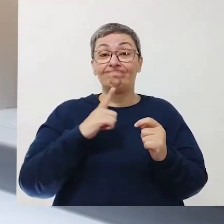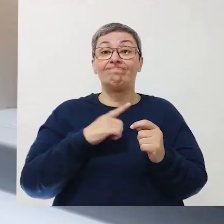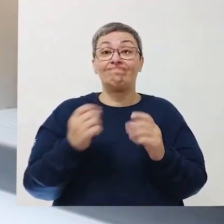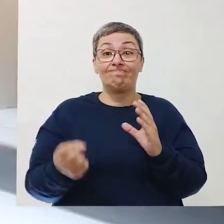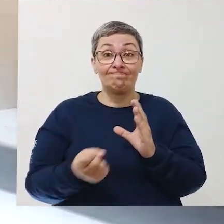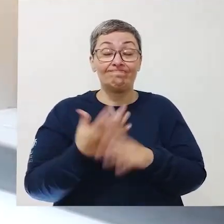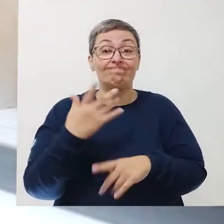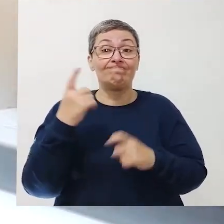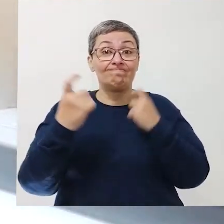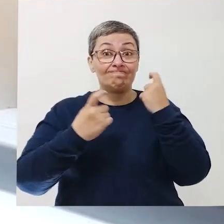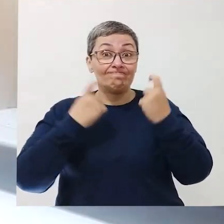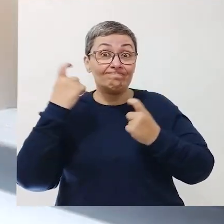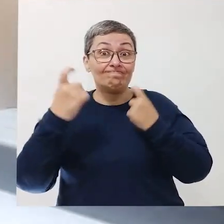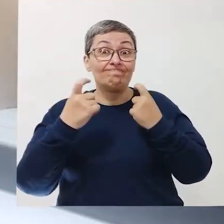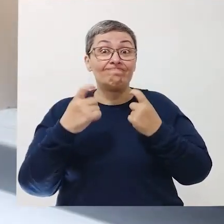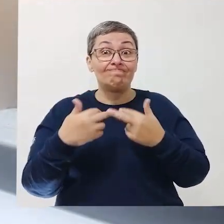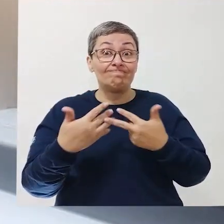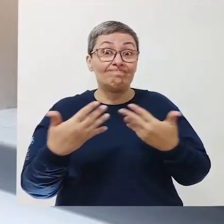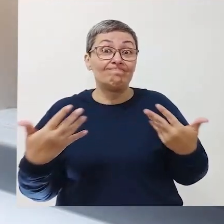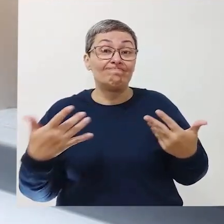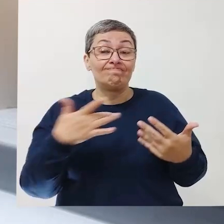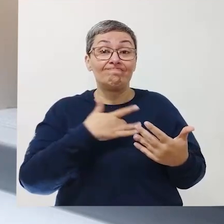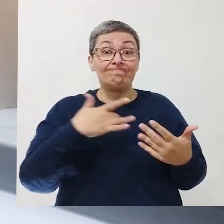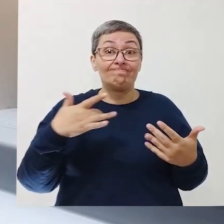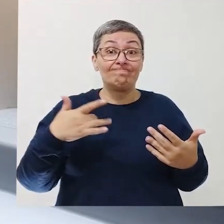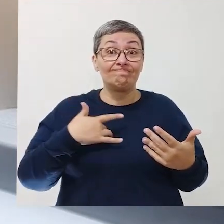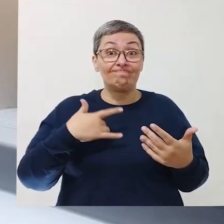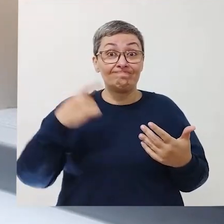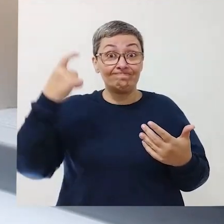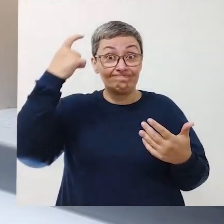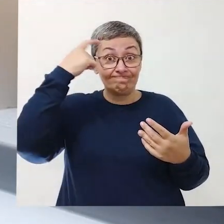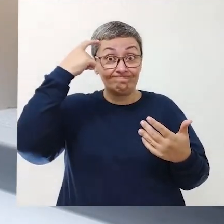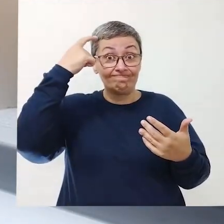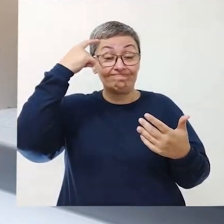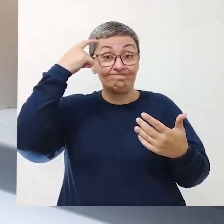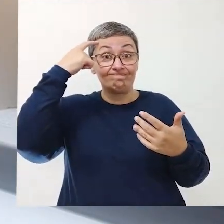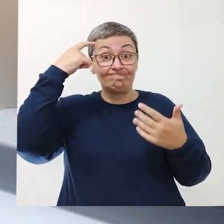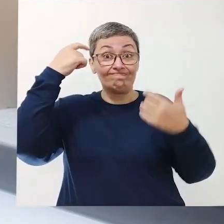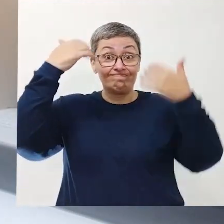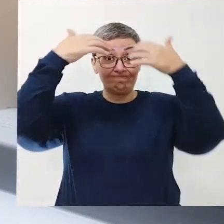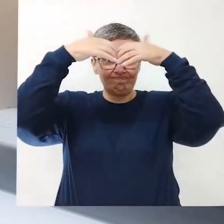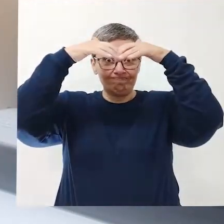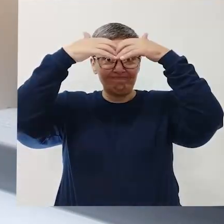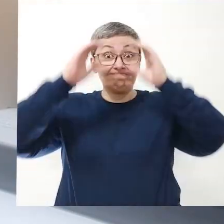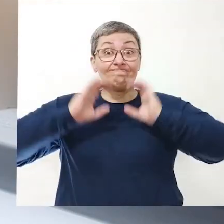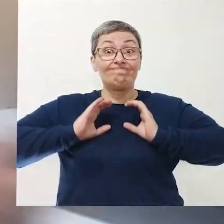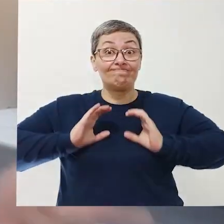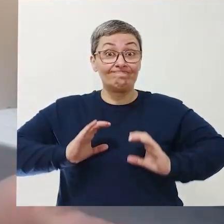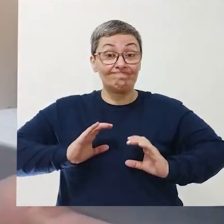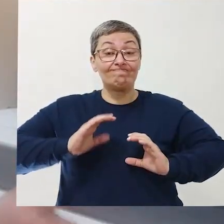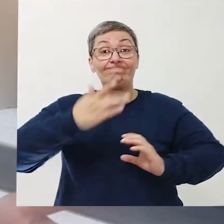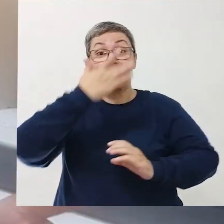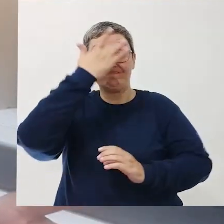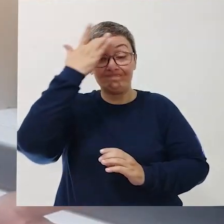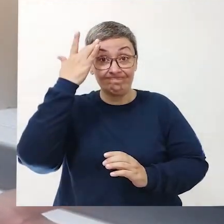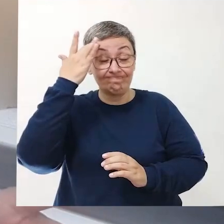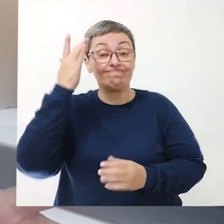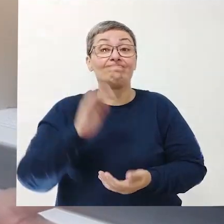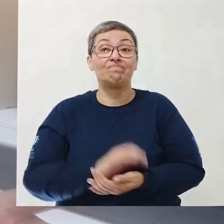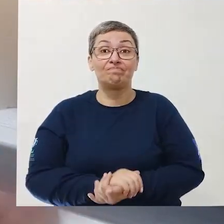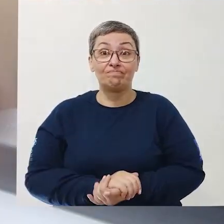uma forma muito rápida e algumas vezes um pouco perigosa Estas mudanças